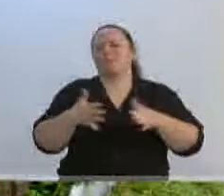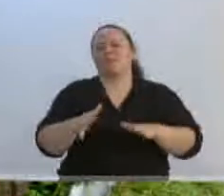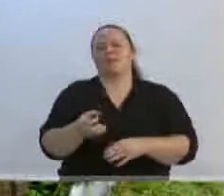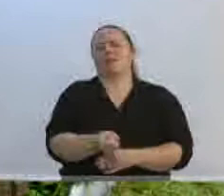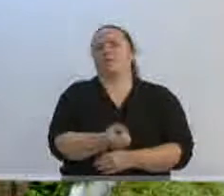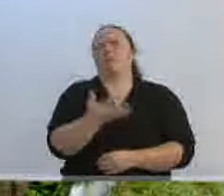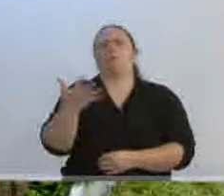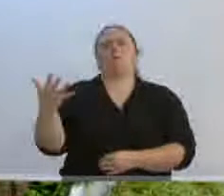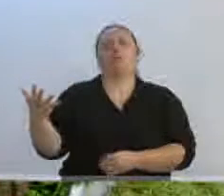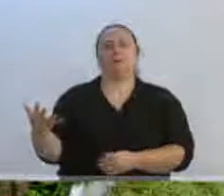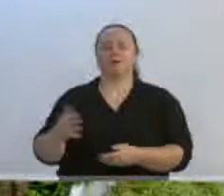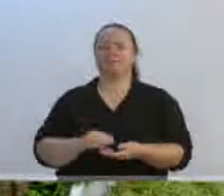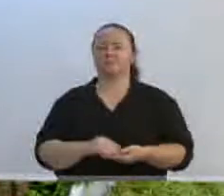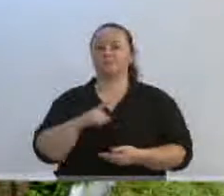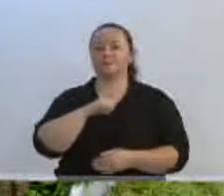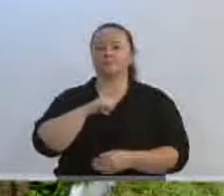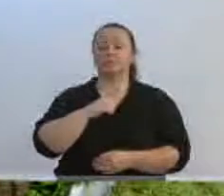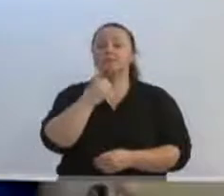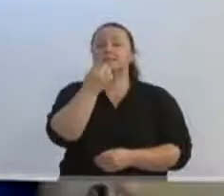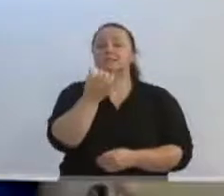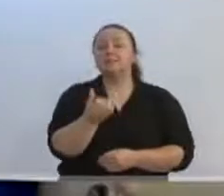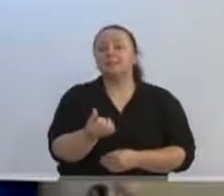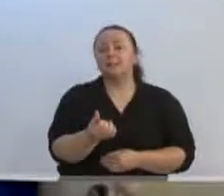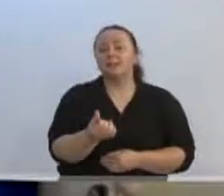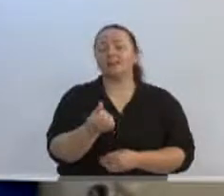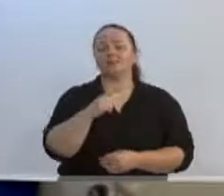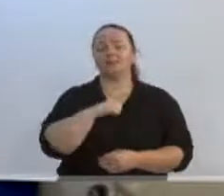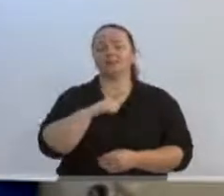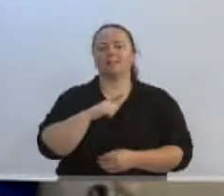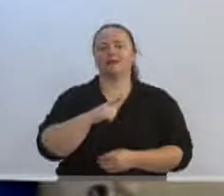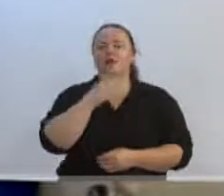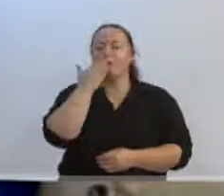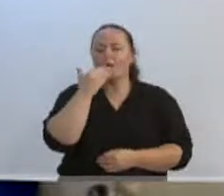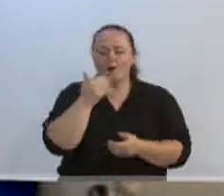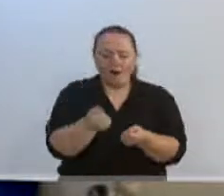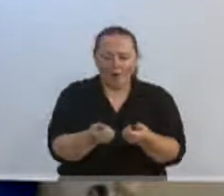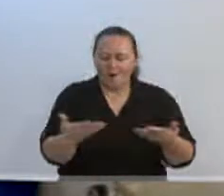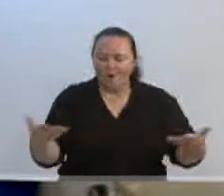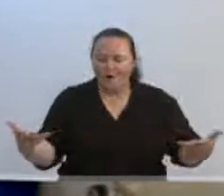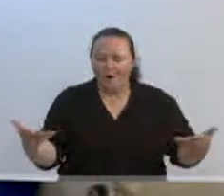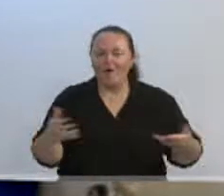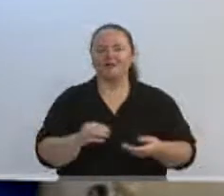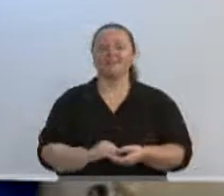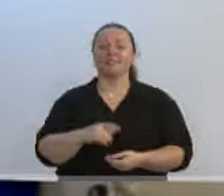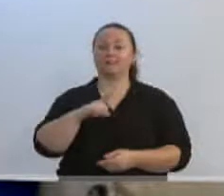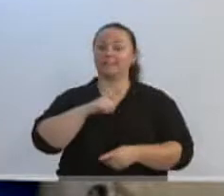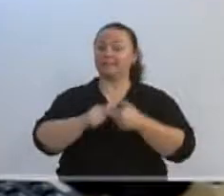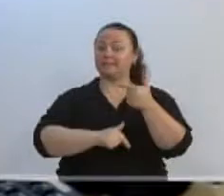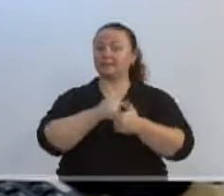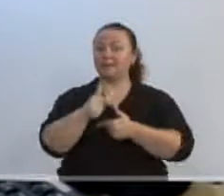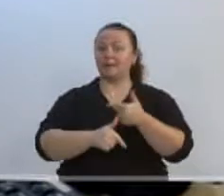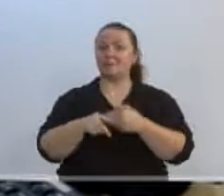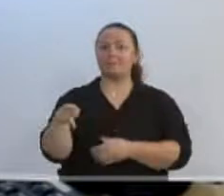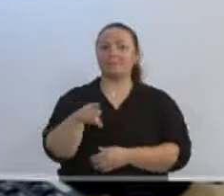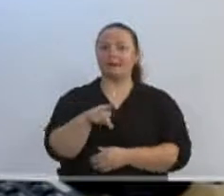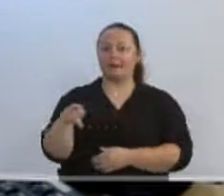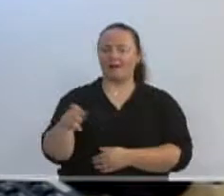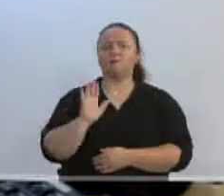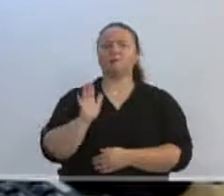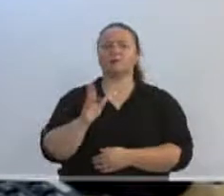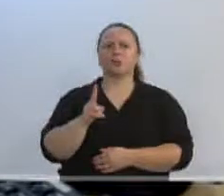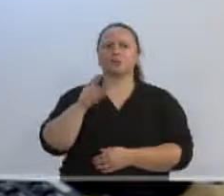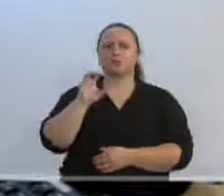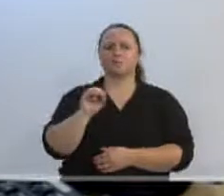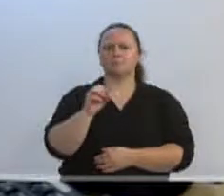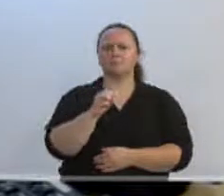nós estamos com 16 alunos, tem horta comunitária, né, tem um belo trabalho dos professores, já chegou a ter em 2013